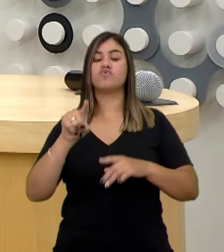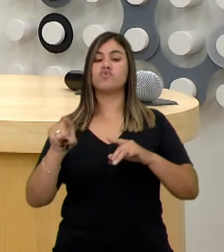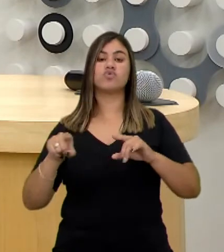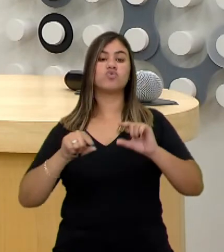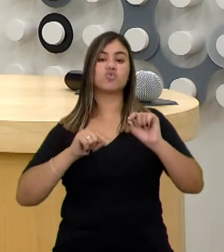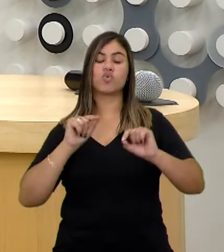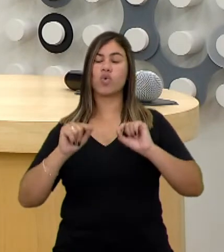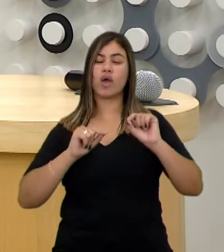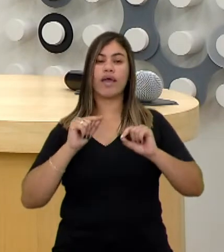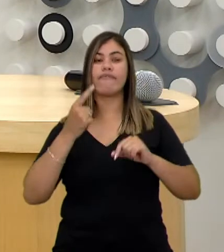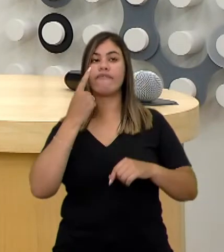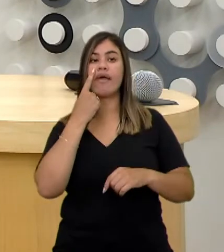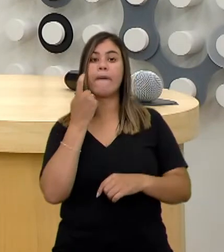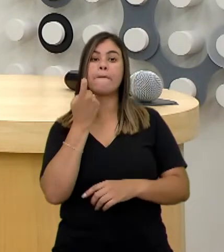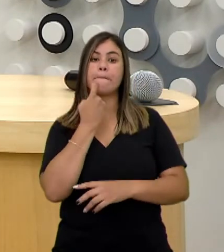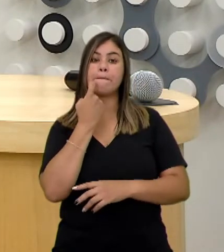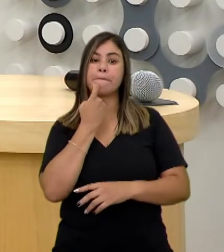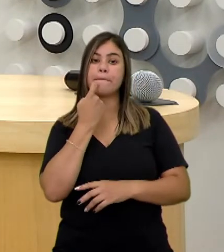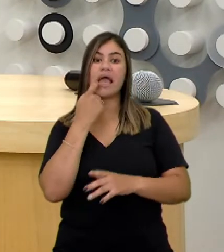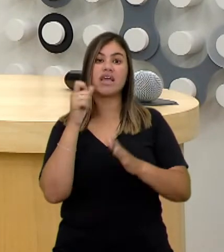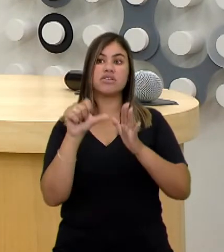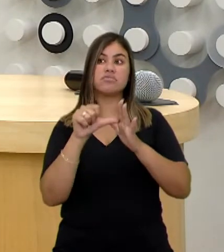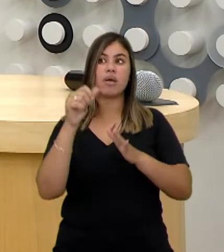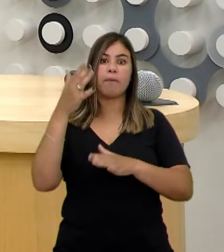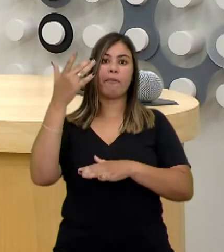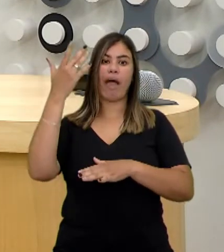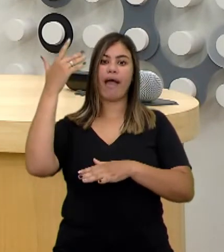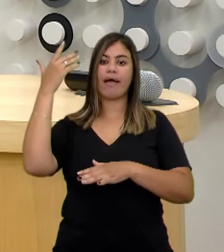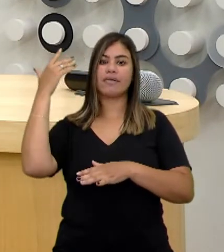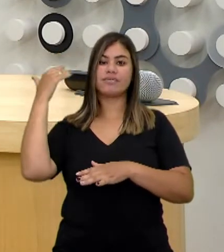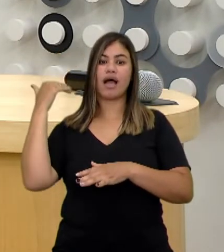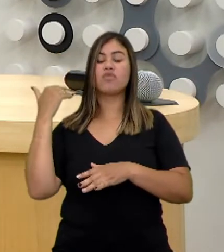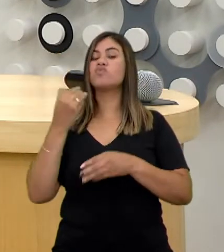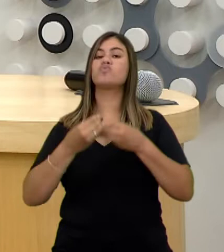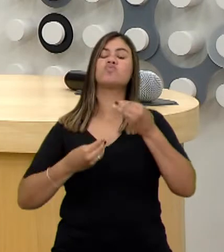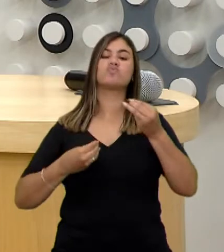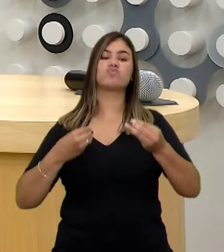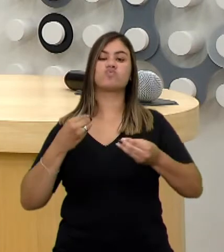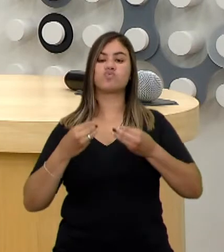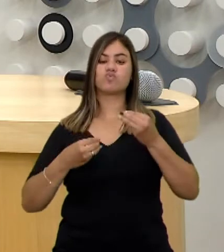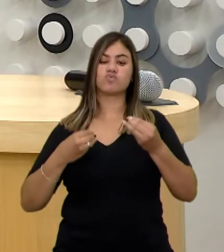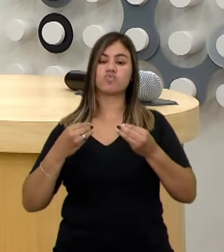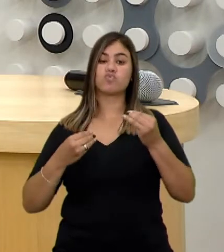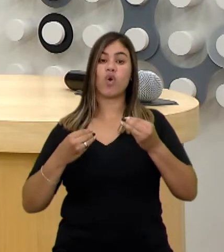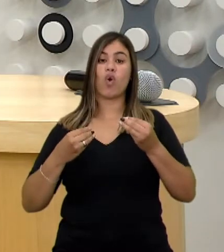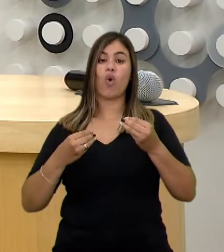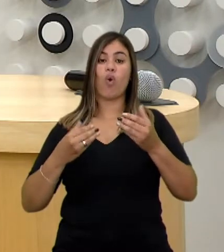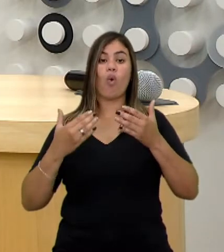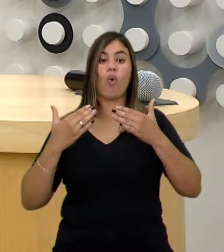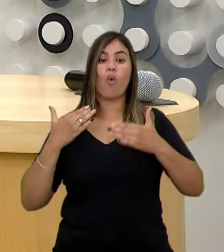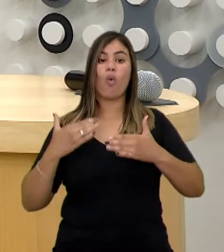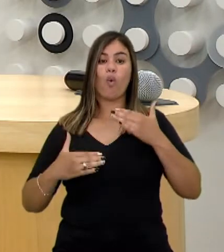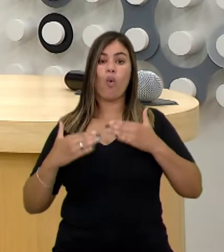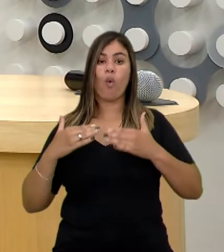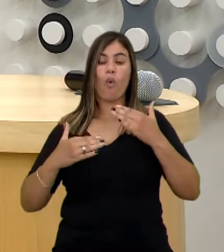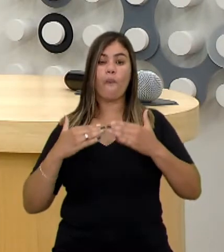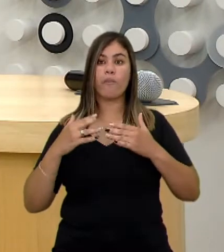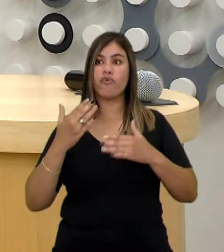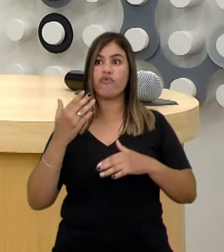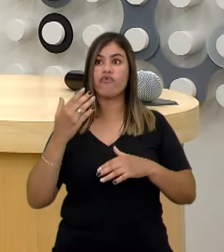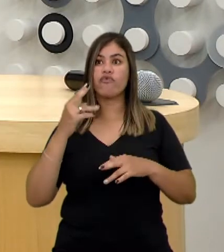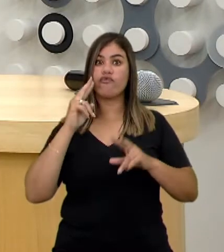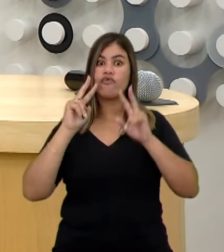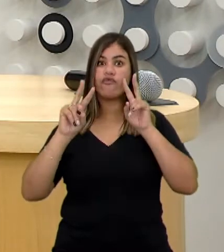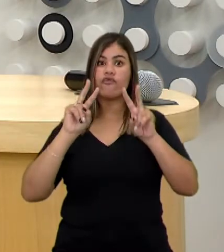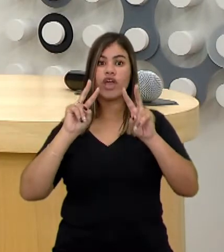esses peixes que eram os primeiros peixes aí que aparecem aí, né, o corpo dele é transparente. Então dá para ver